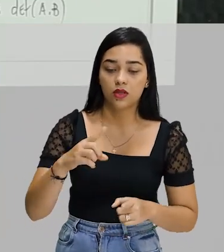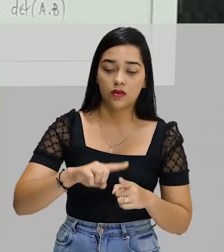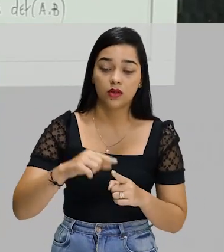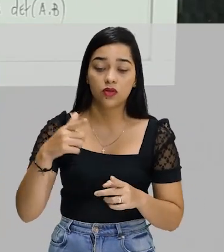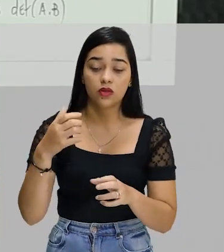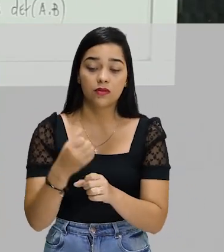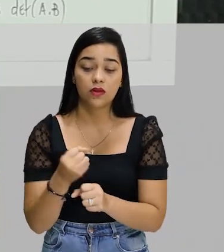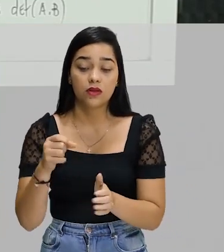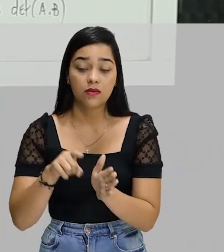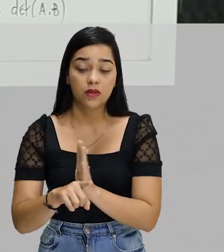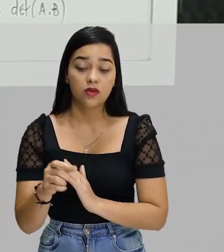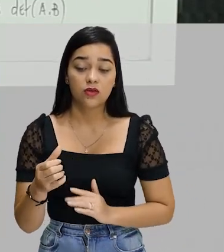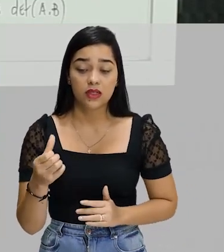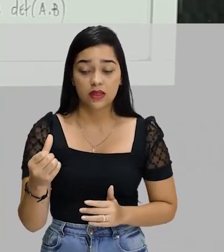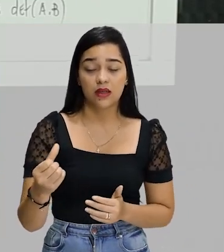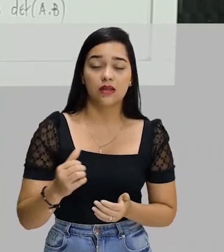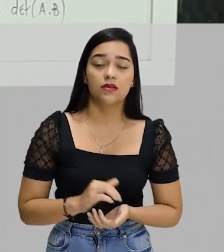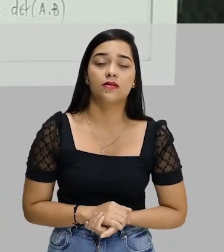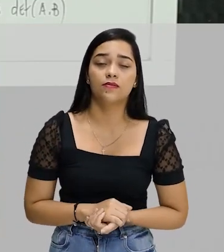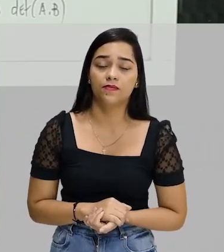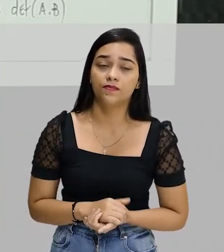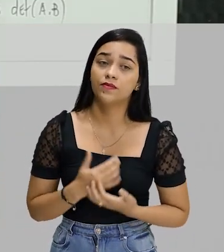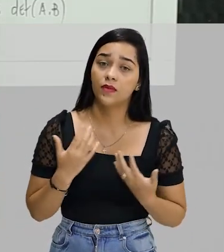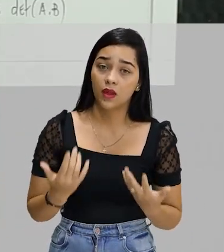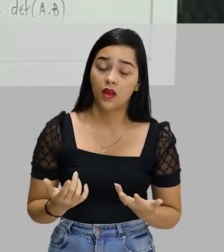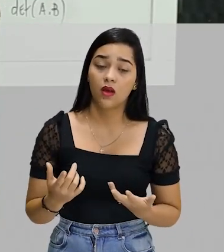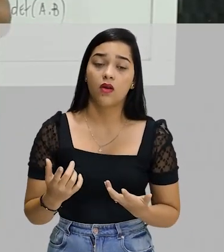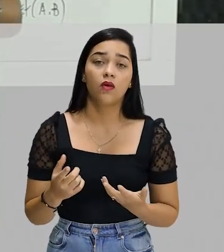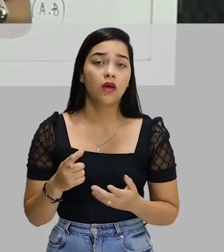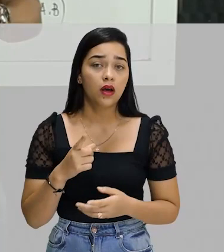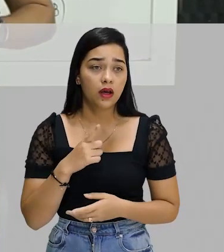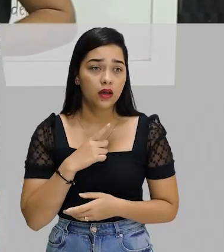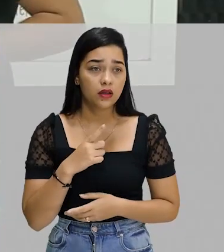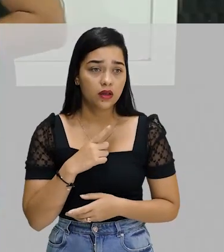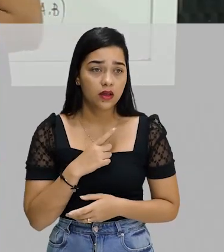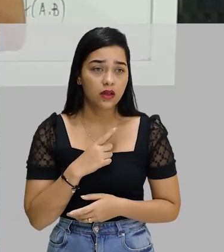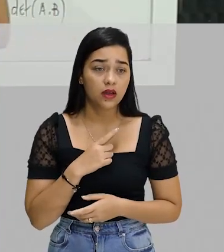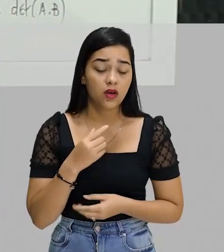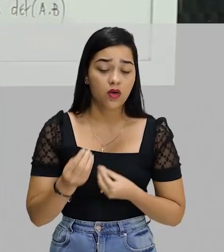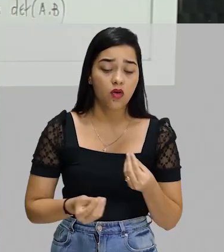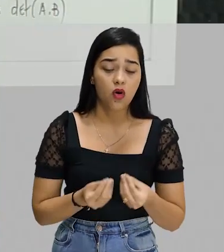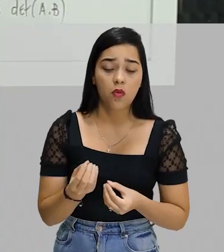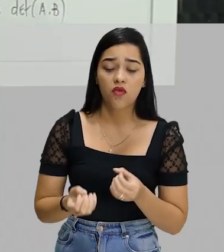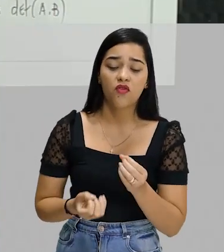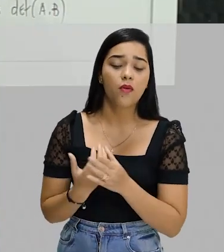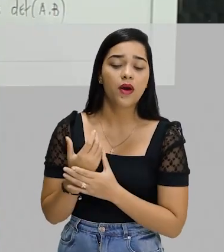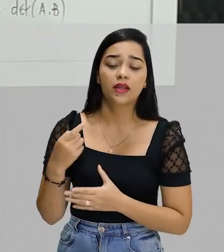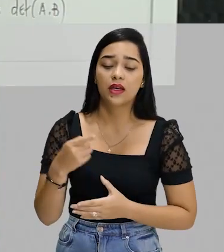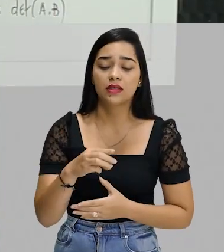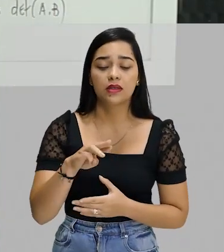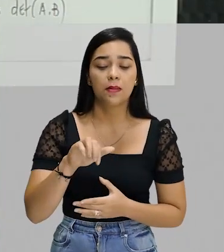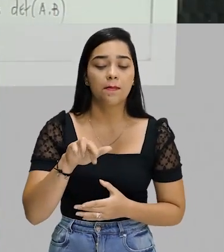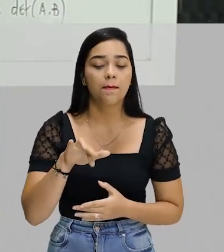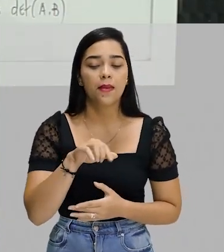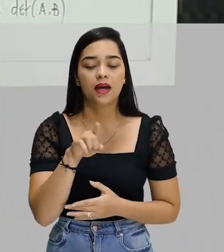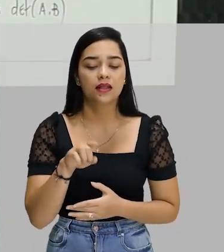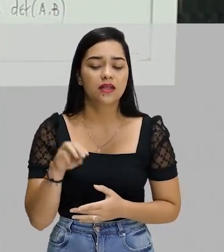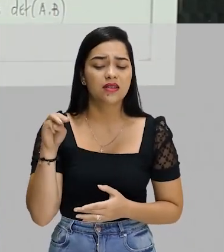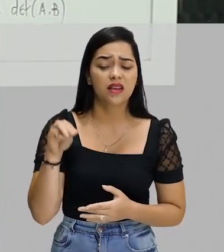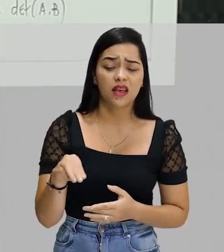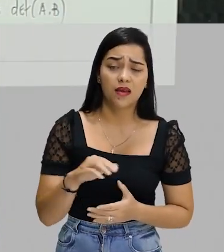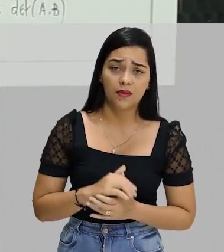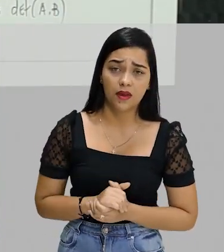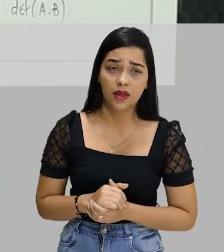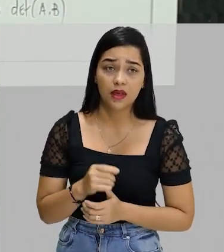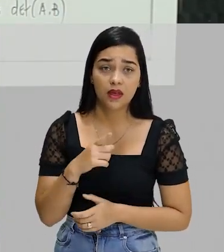2 dá menos 6. Certo? Então, eu peguei, como foi formada essa matriz N? Foi